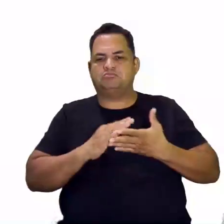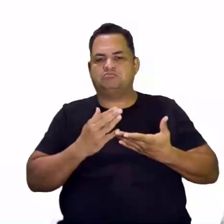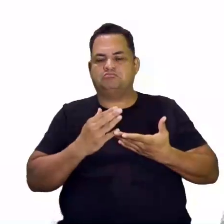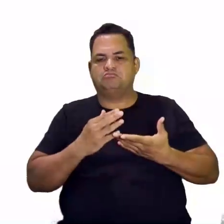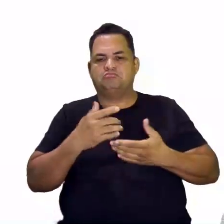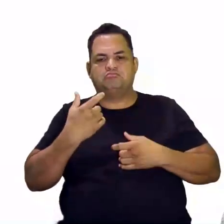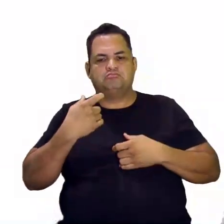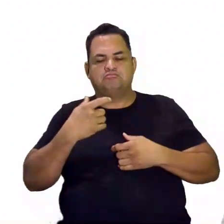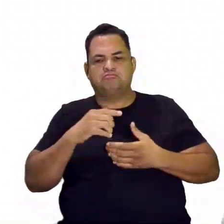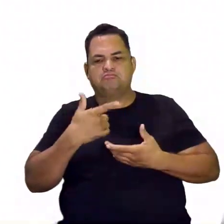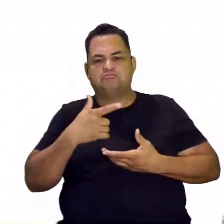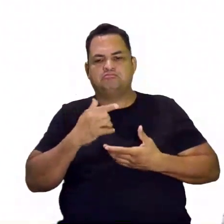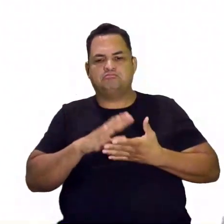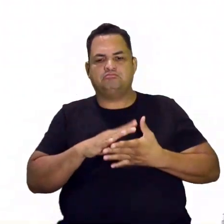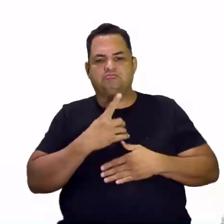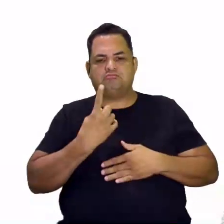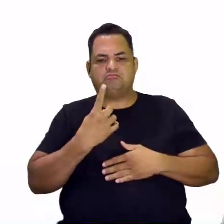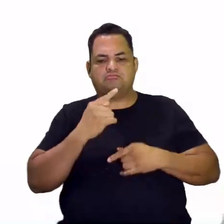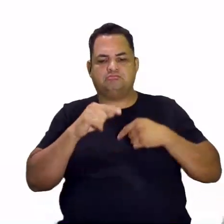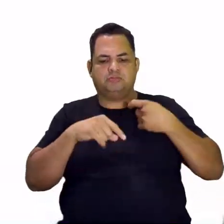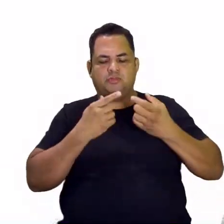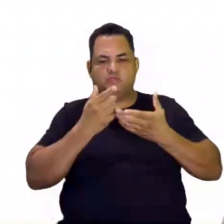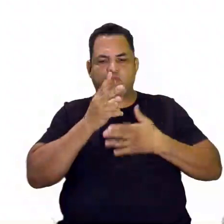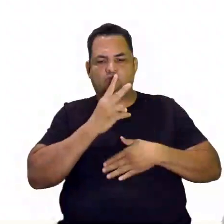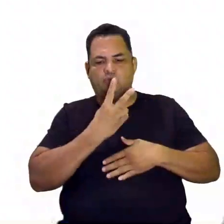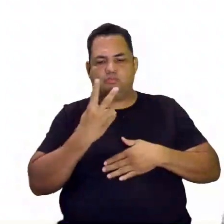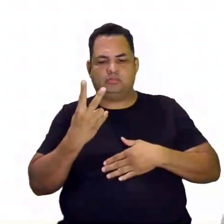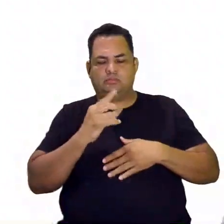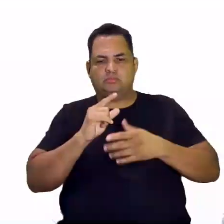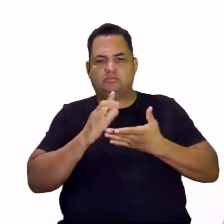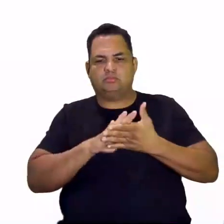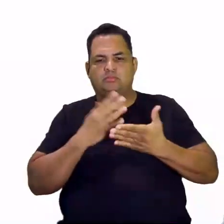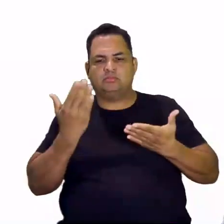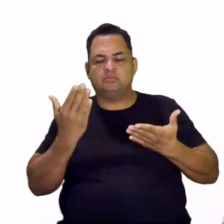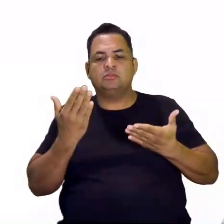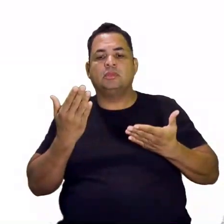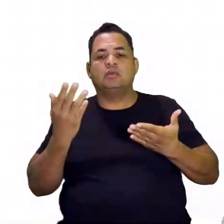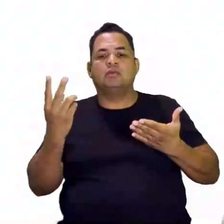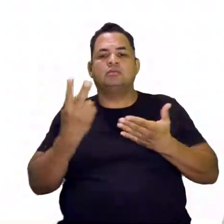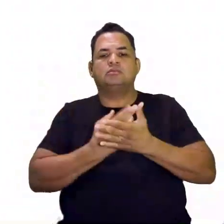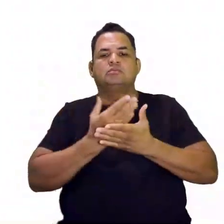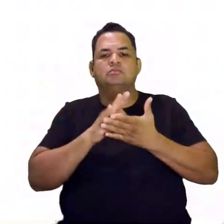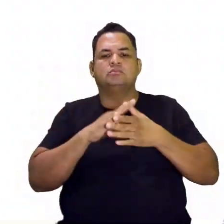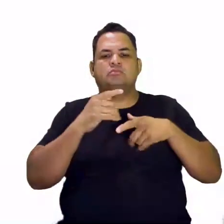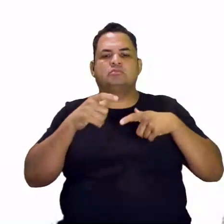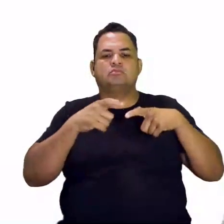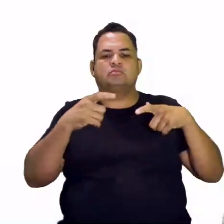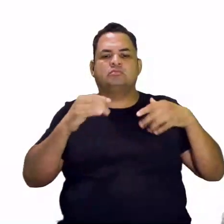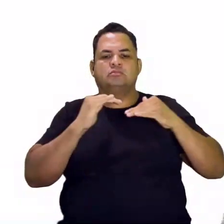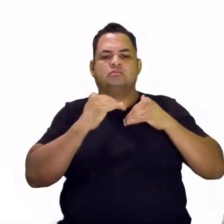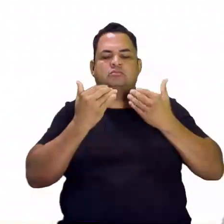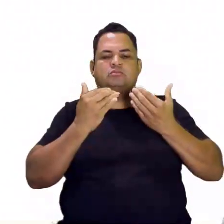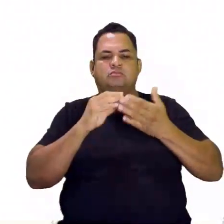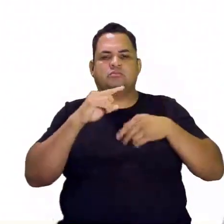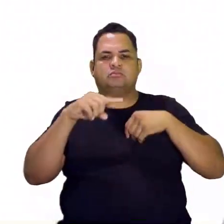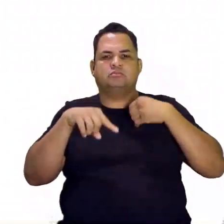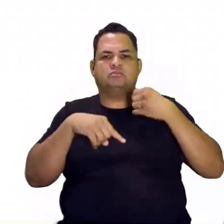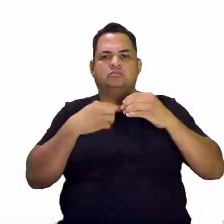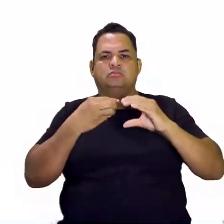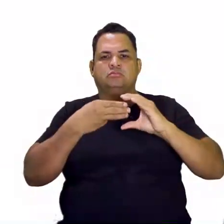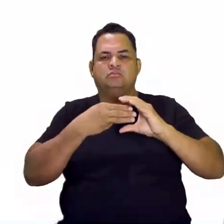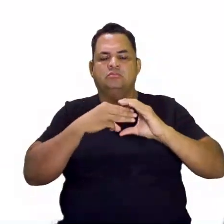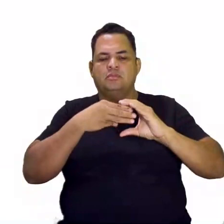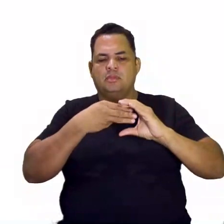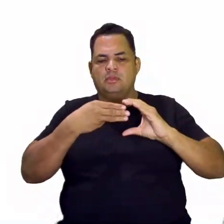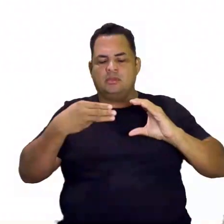indivíduo, né, duplica o material genético e aí vai sofrendo a multiplicação do seu citoplasma e depois